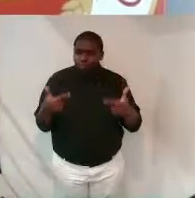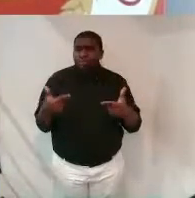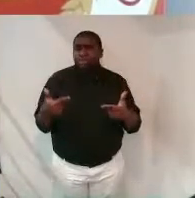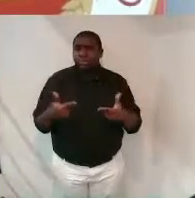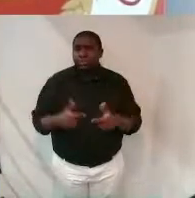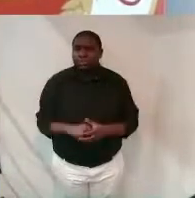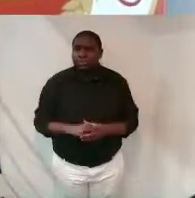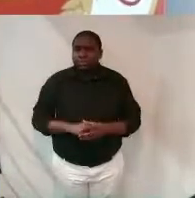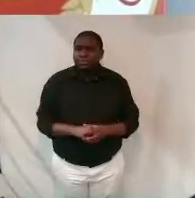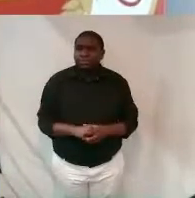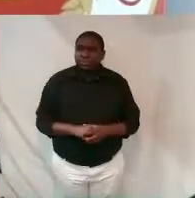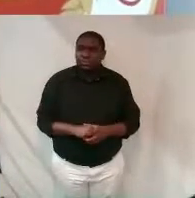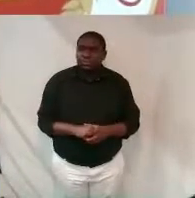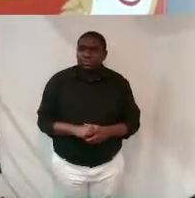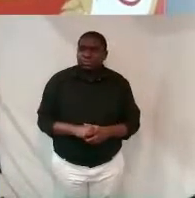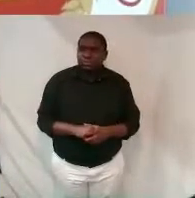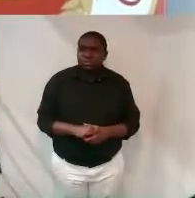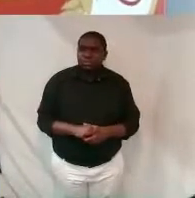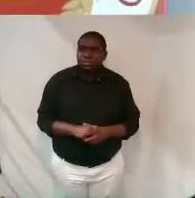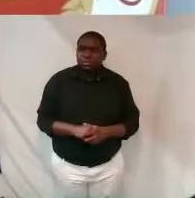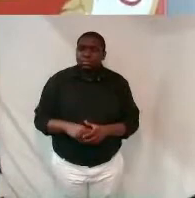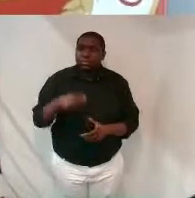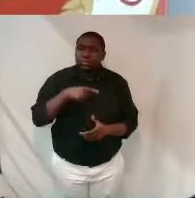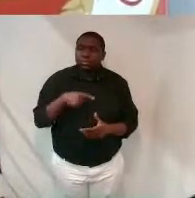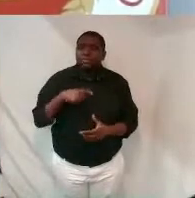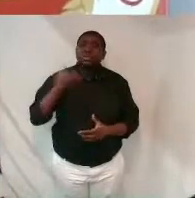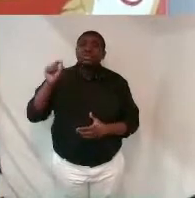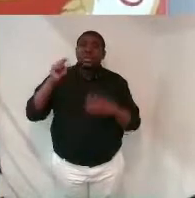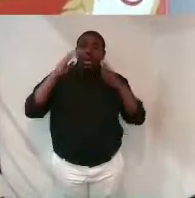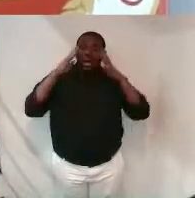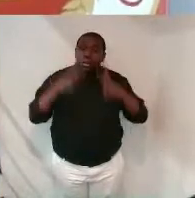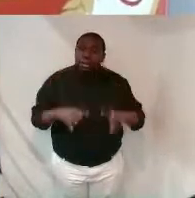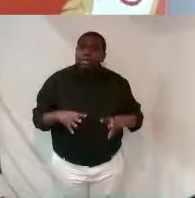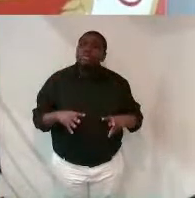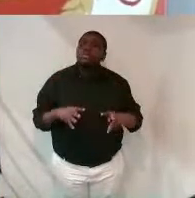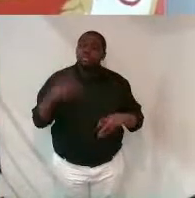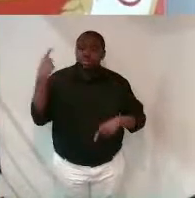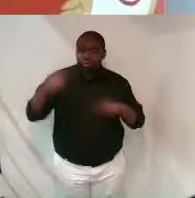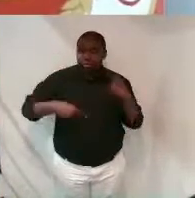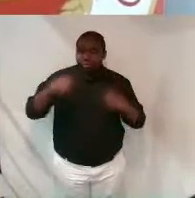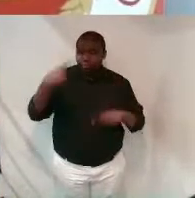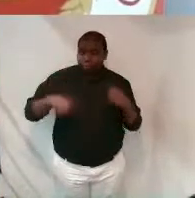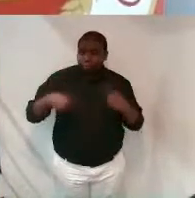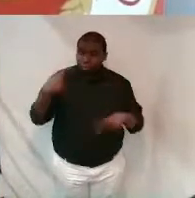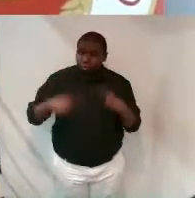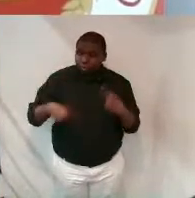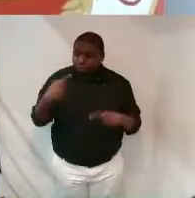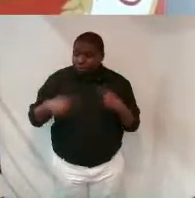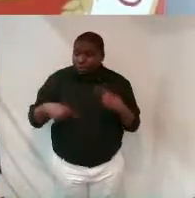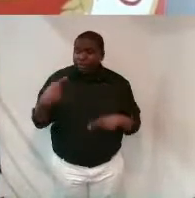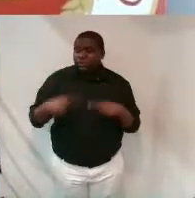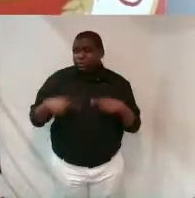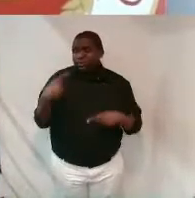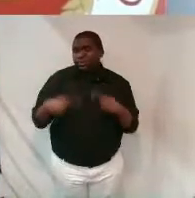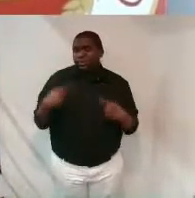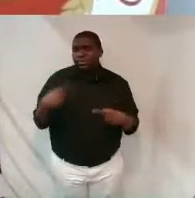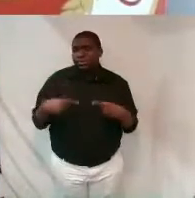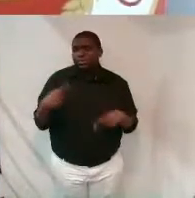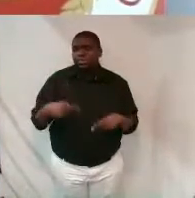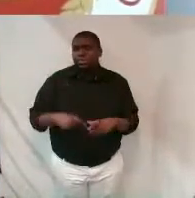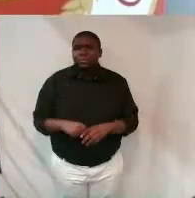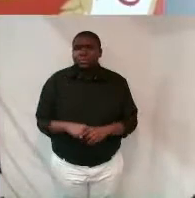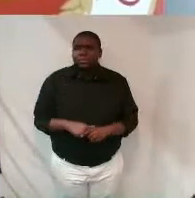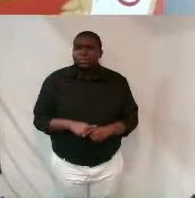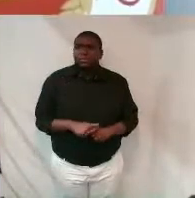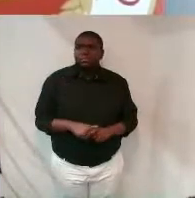vida, de atenção, de políticas, de razão. Te fartas